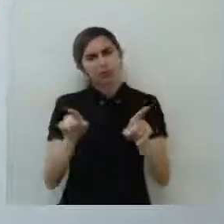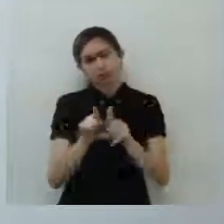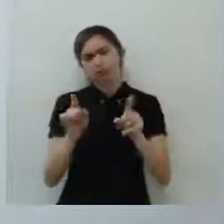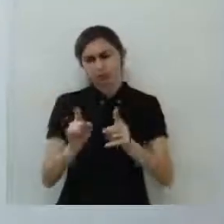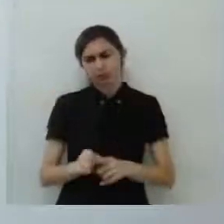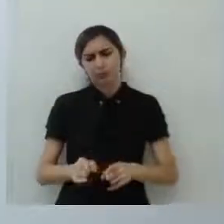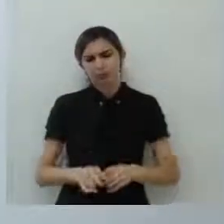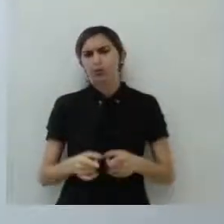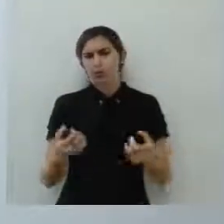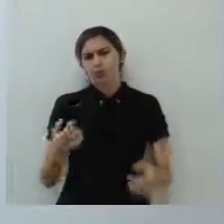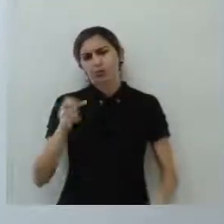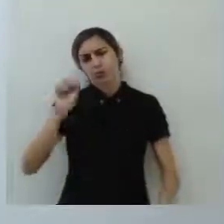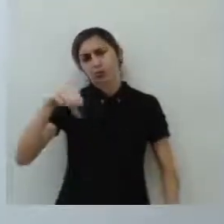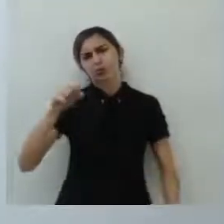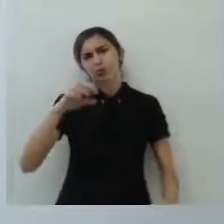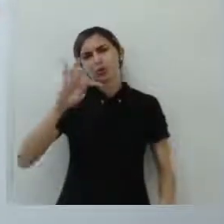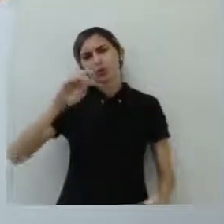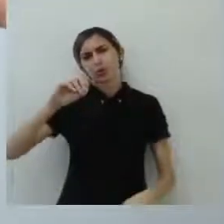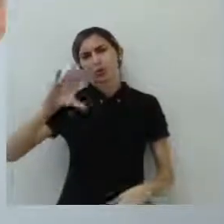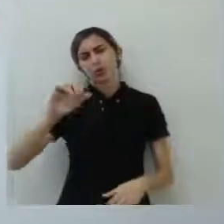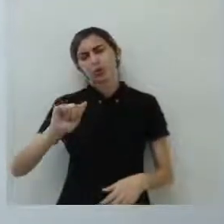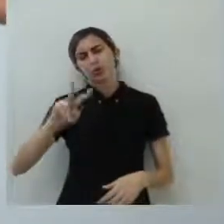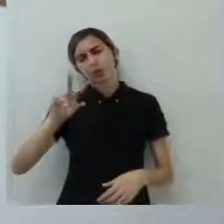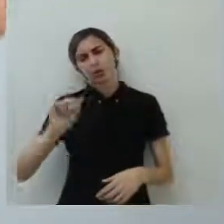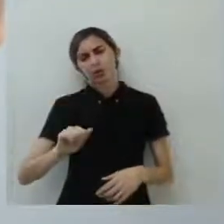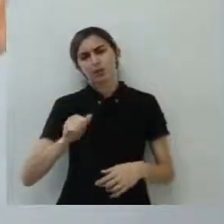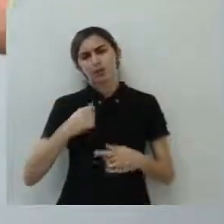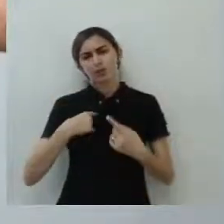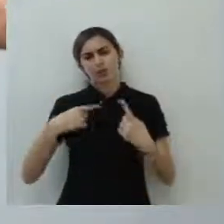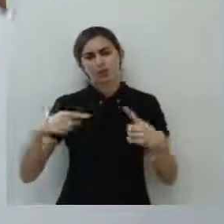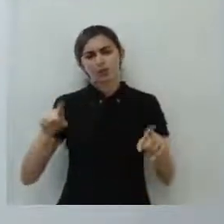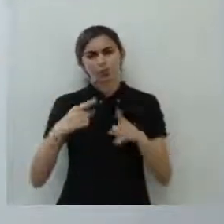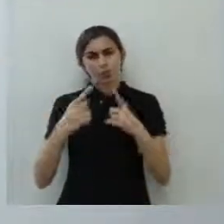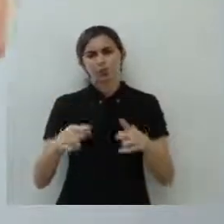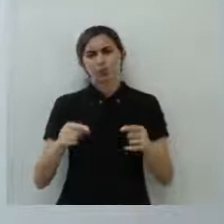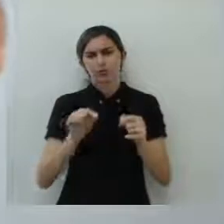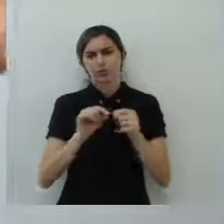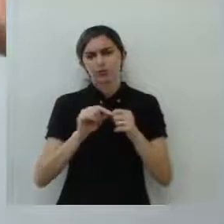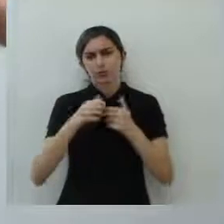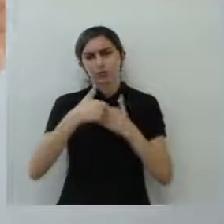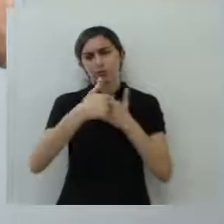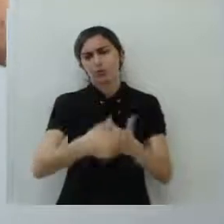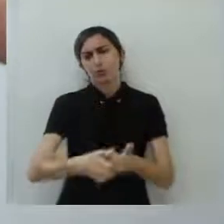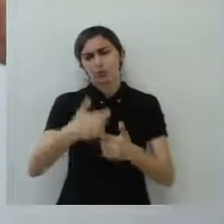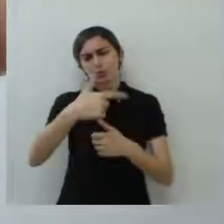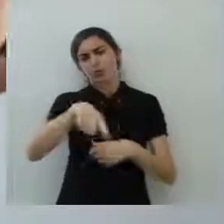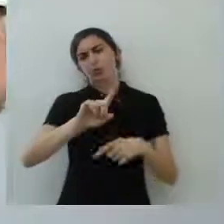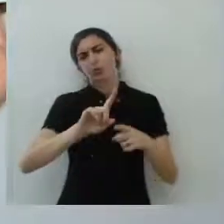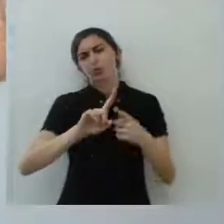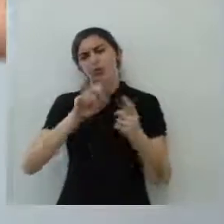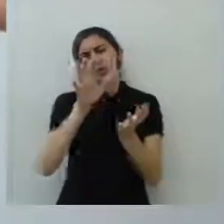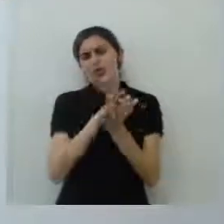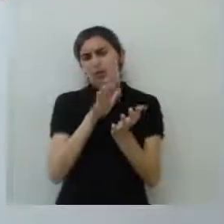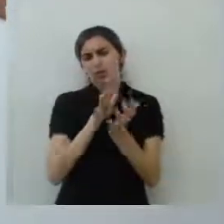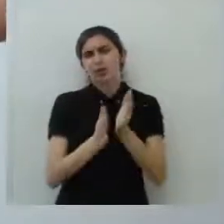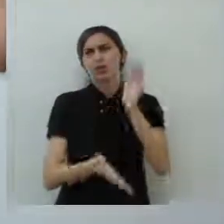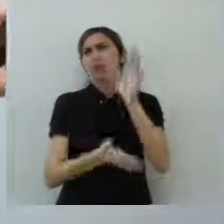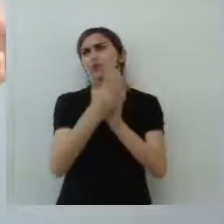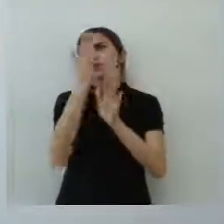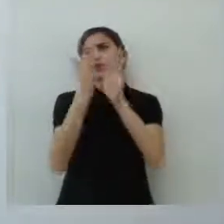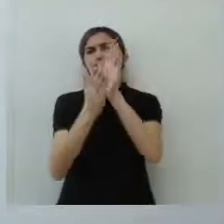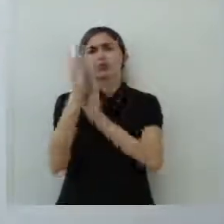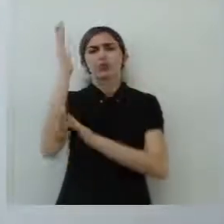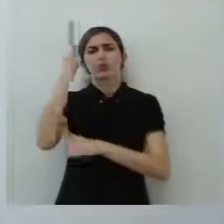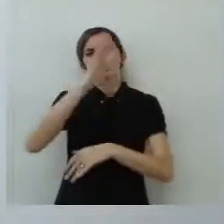tocava um instrumento, inclusive, por tocar um instrumento, ele seguiu um outro destino, ele saiu do Recife, foi lá